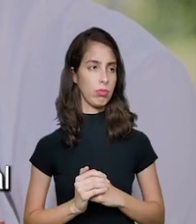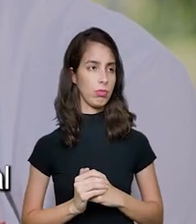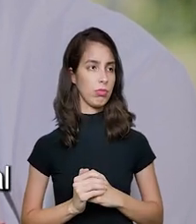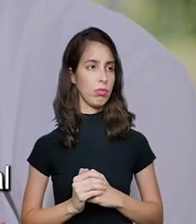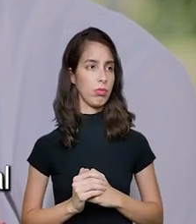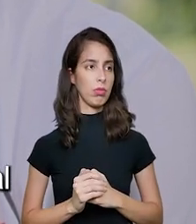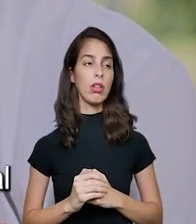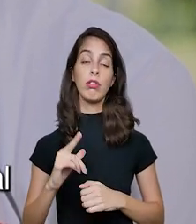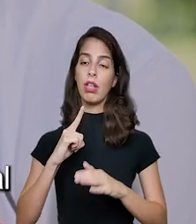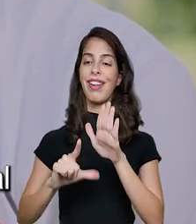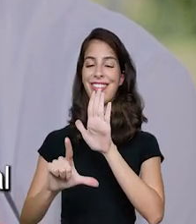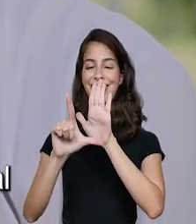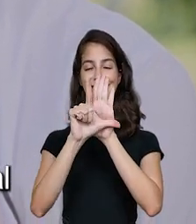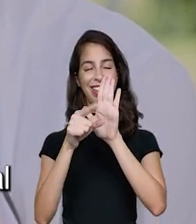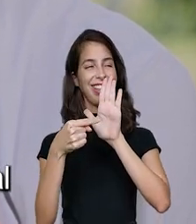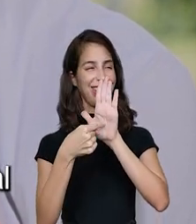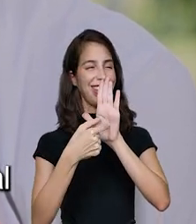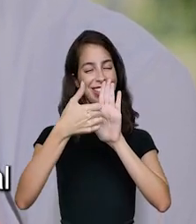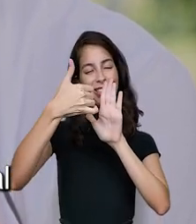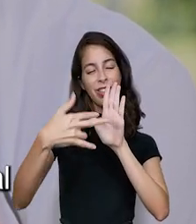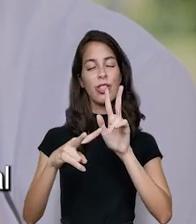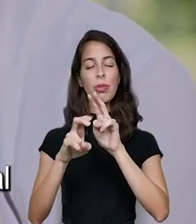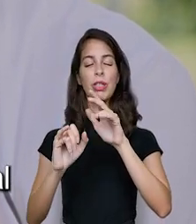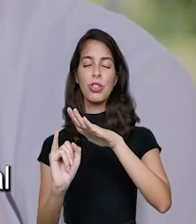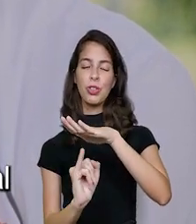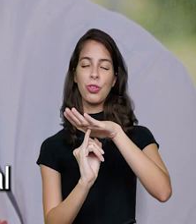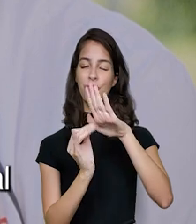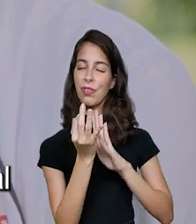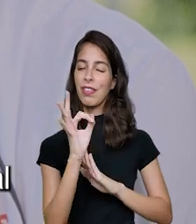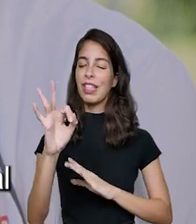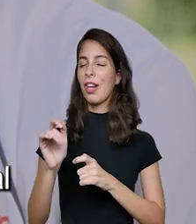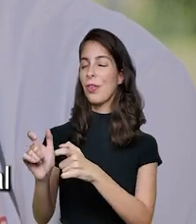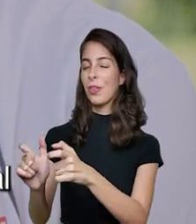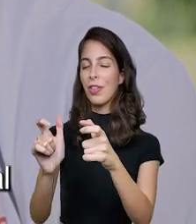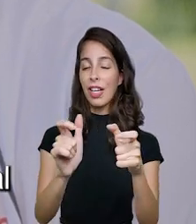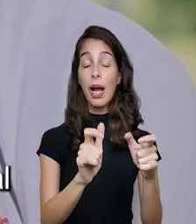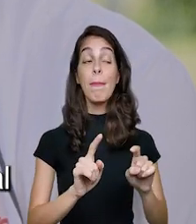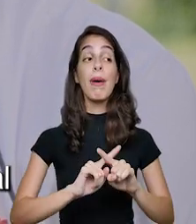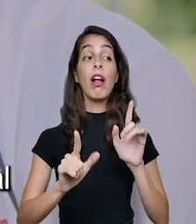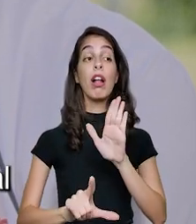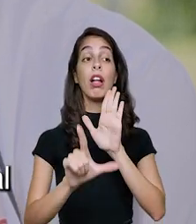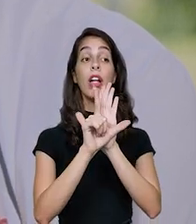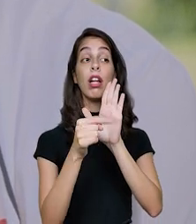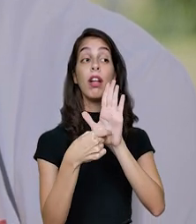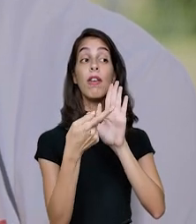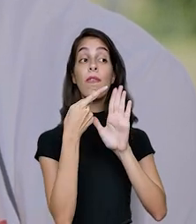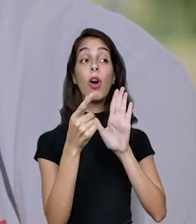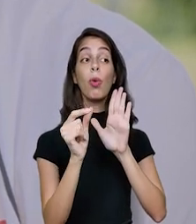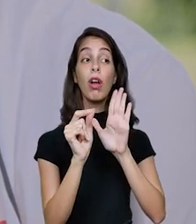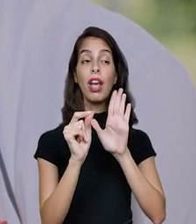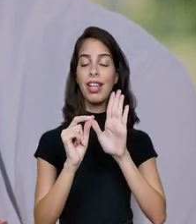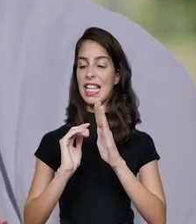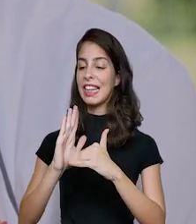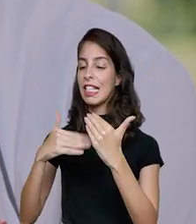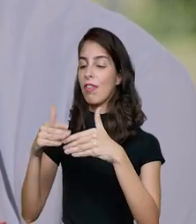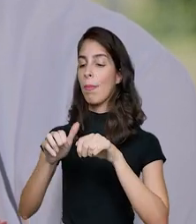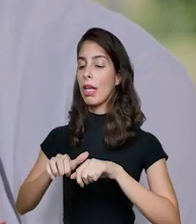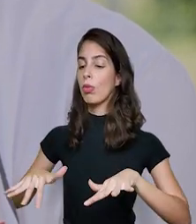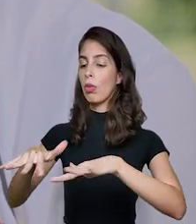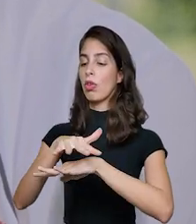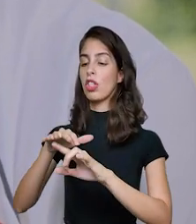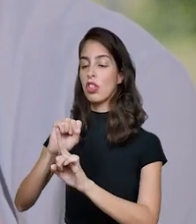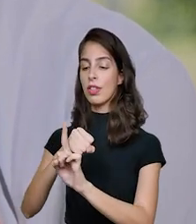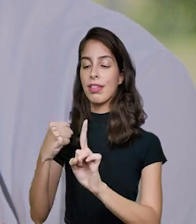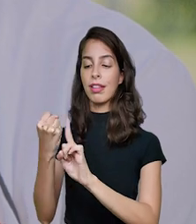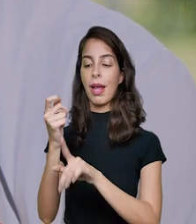tá na lei de criação Nossa 11892 que nós somos instiuição de desenvolvimento local e regional e eu gosto de